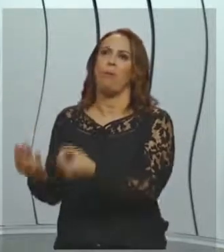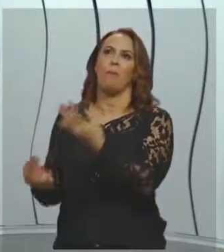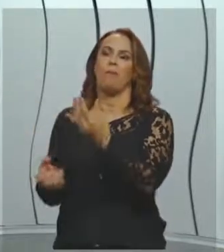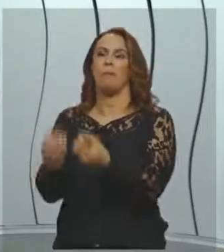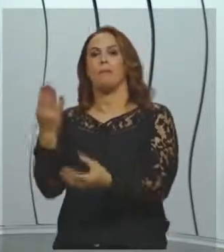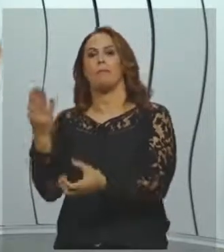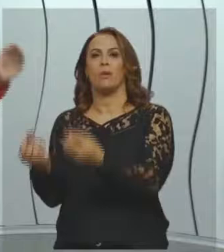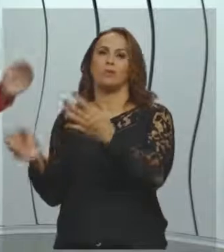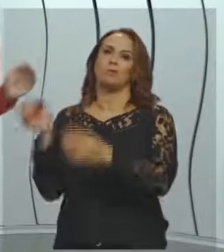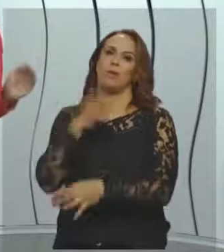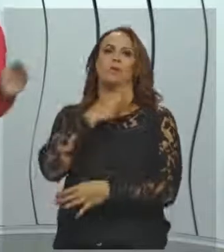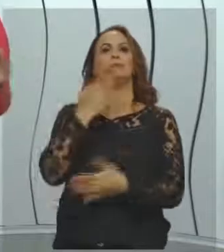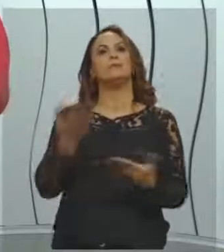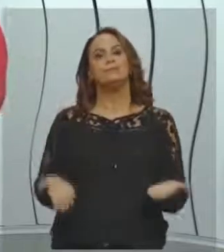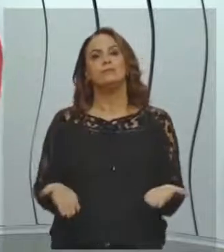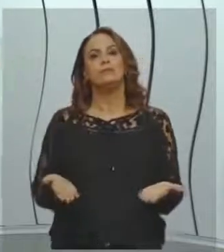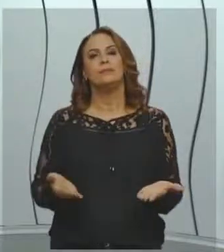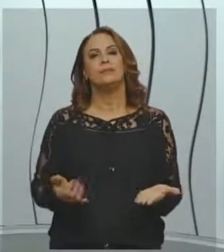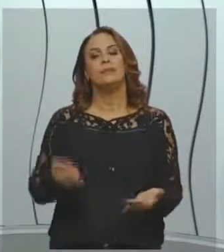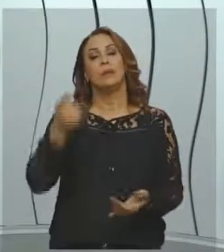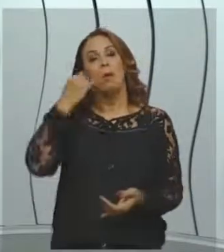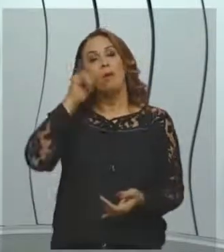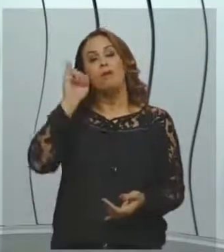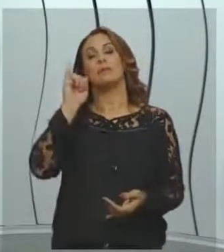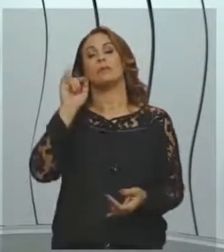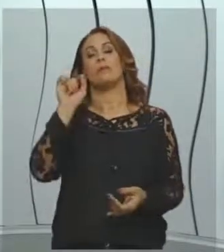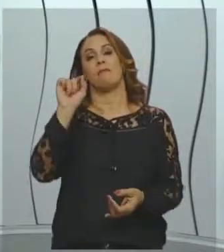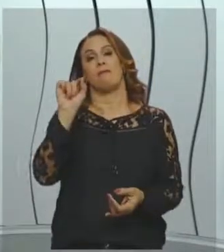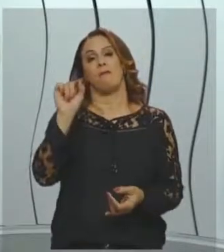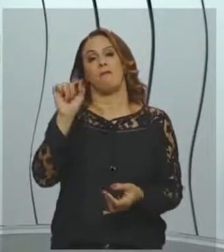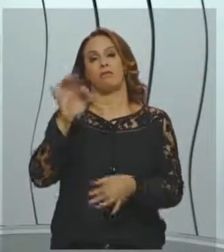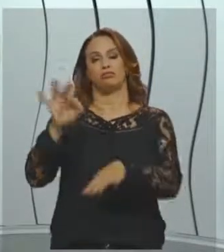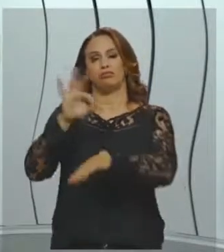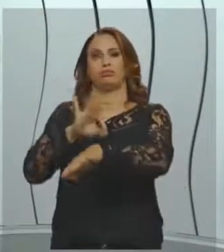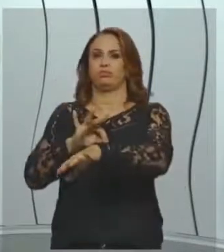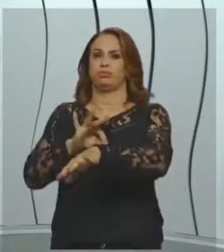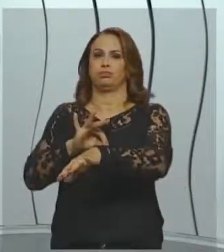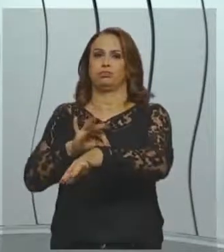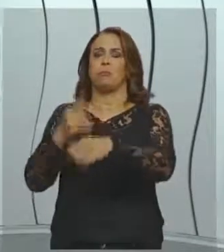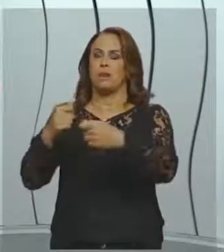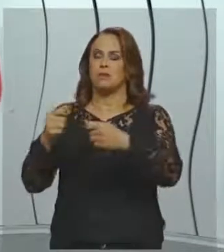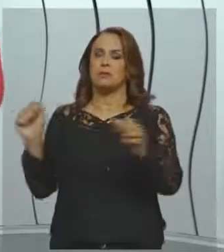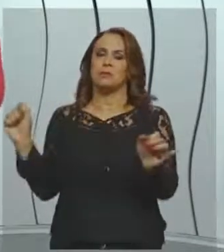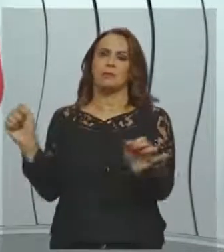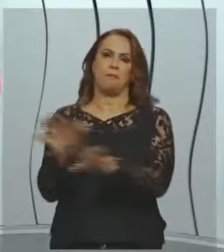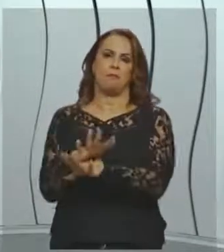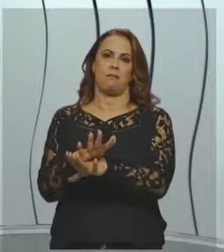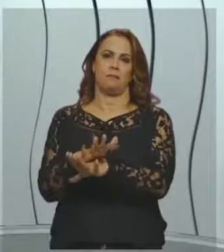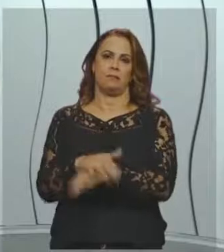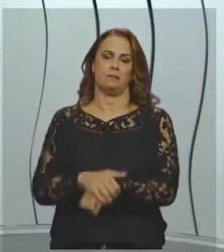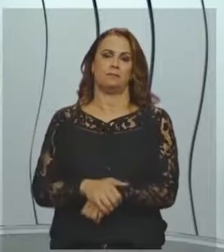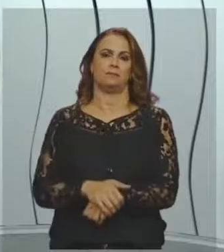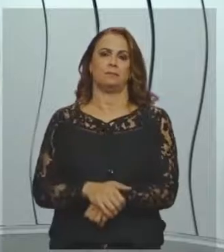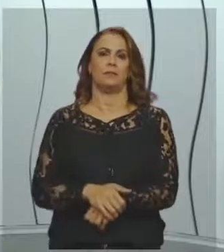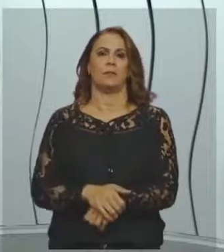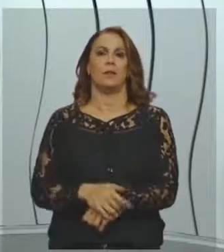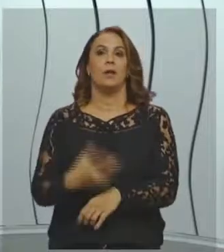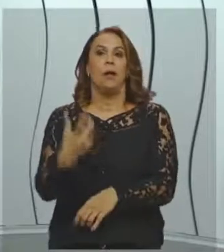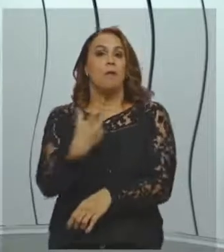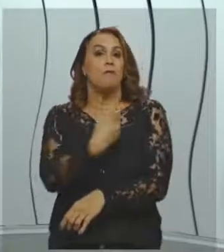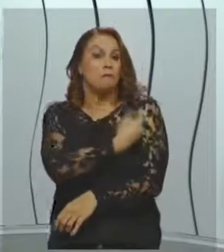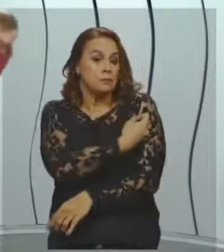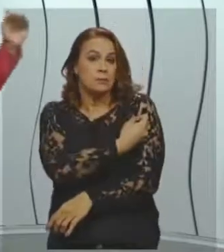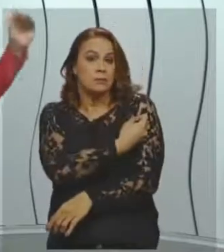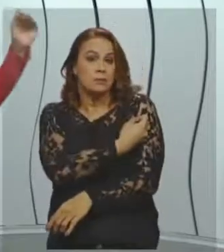melhor forma de evitar a dengue é evitar a proliferação, a reprodução desse mosquito. As vacinas, ela